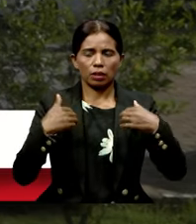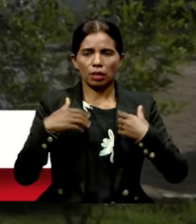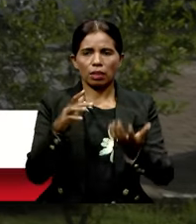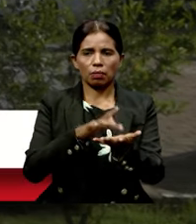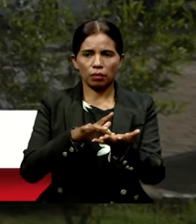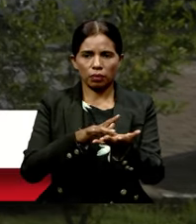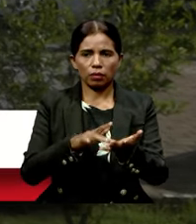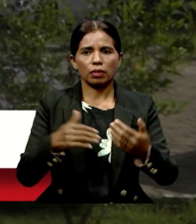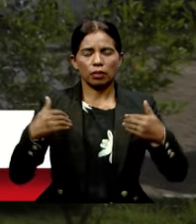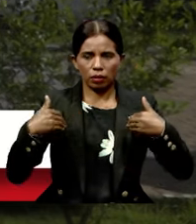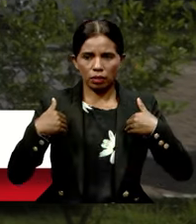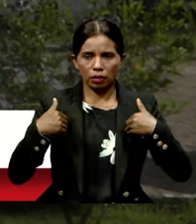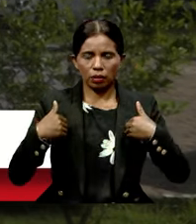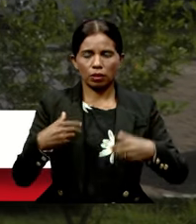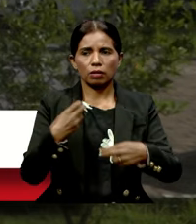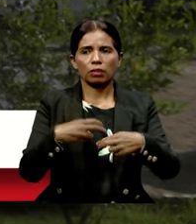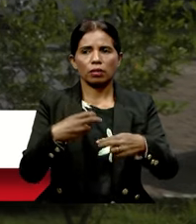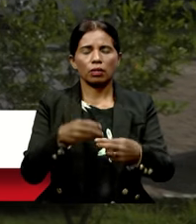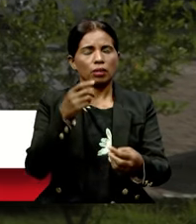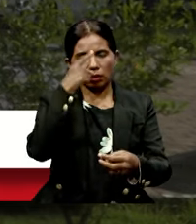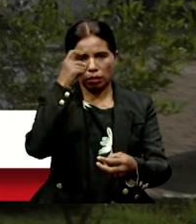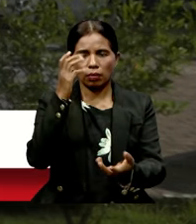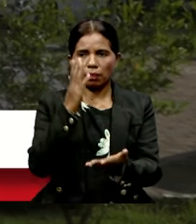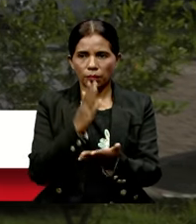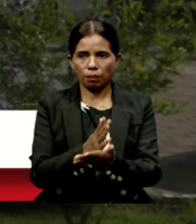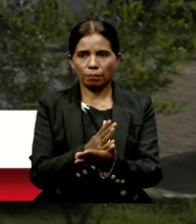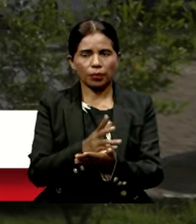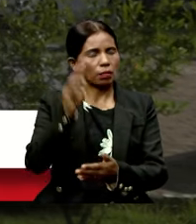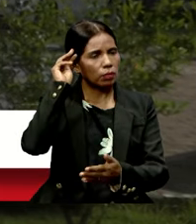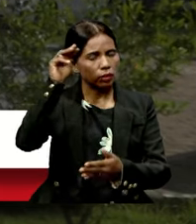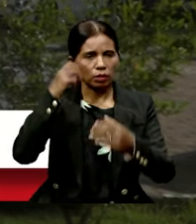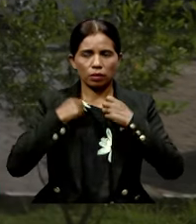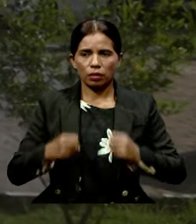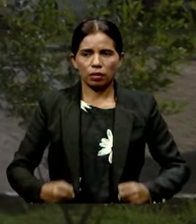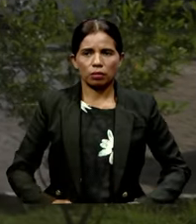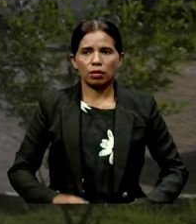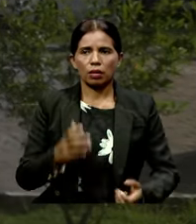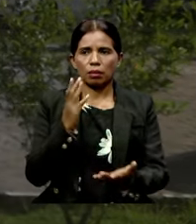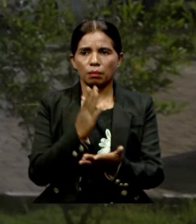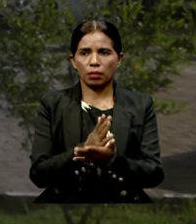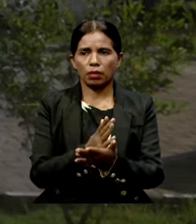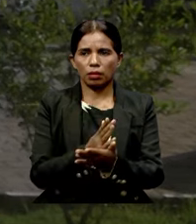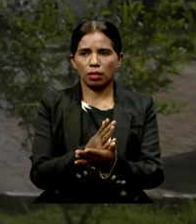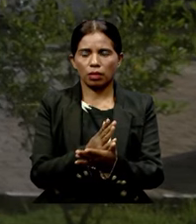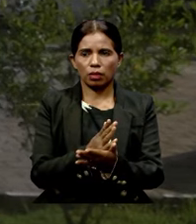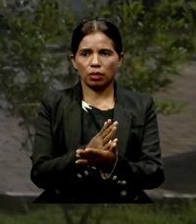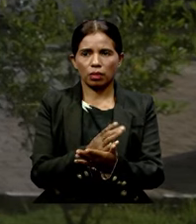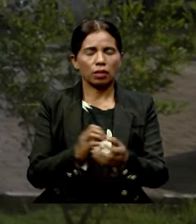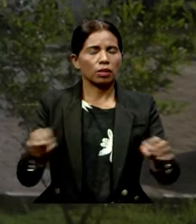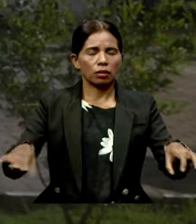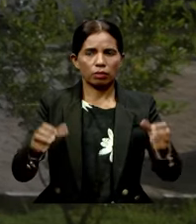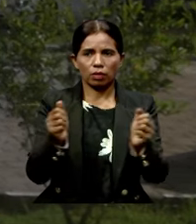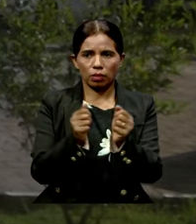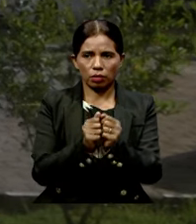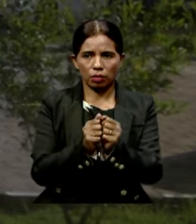a dificuldade kona ba tamba raparas tamba Ministério de Saúde rapara la renova contrato sira ba